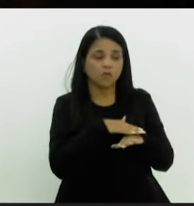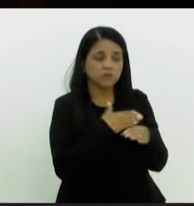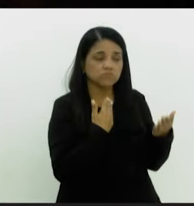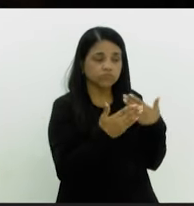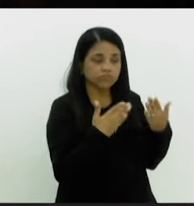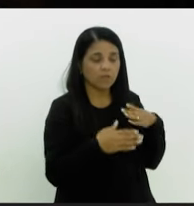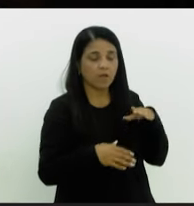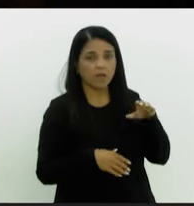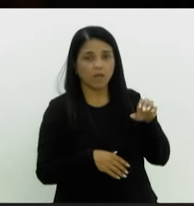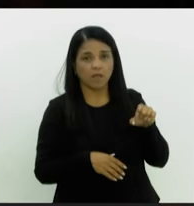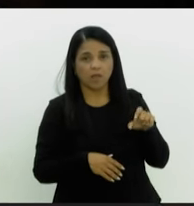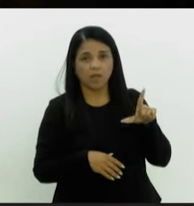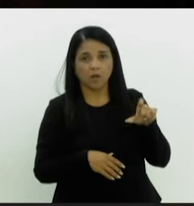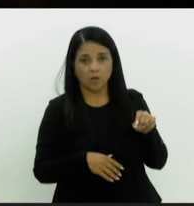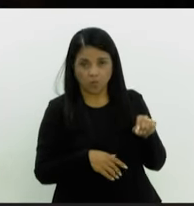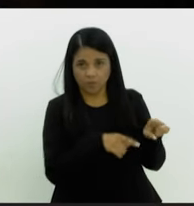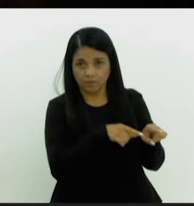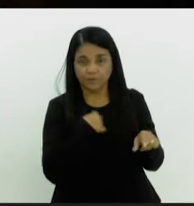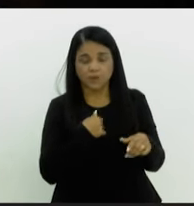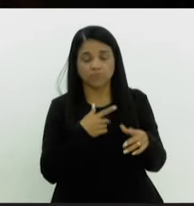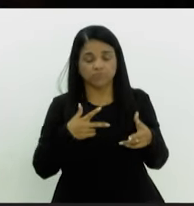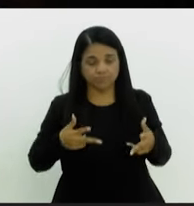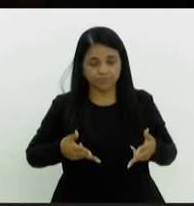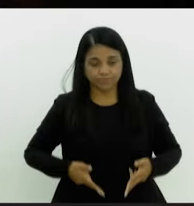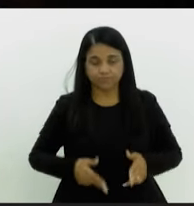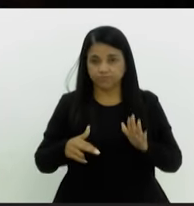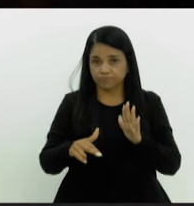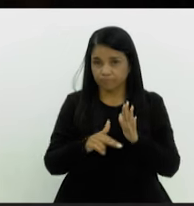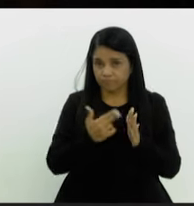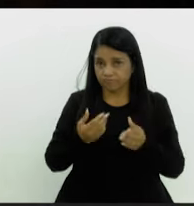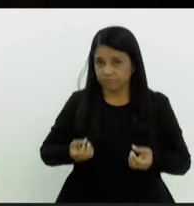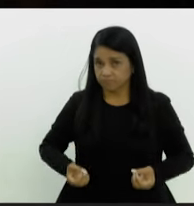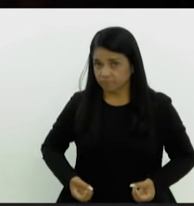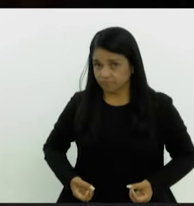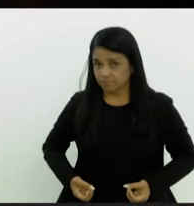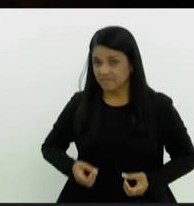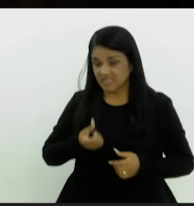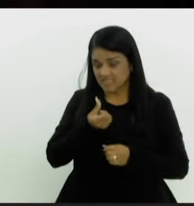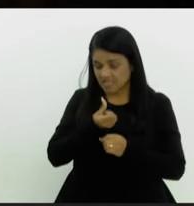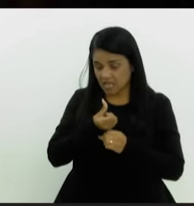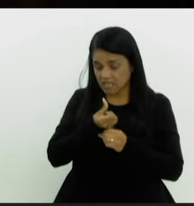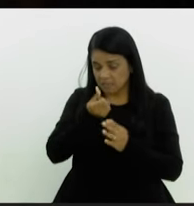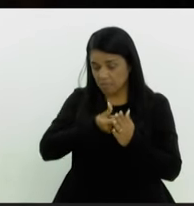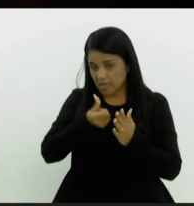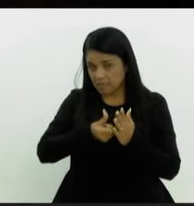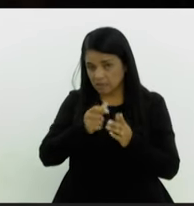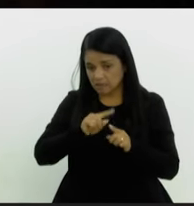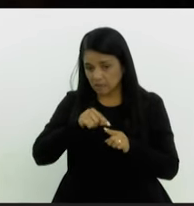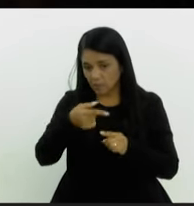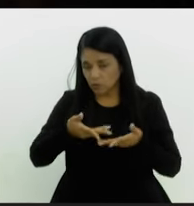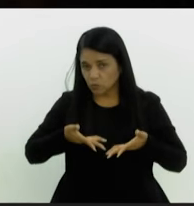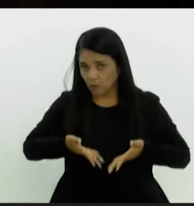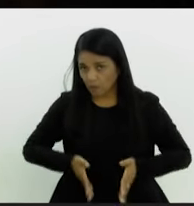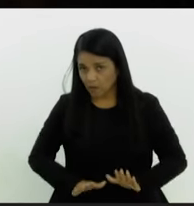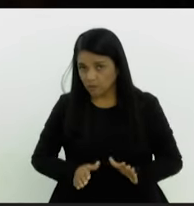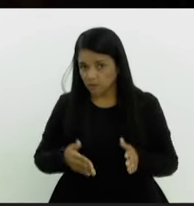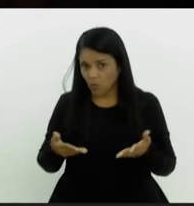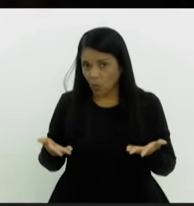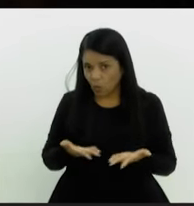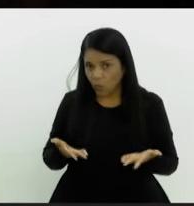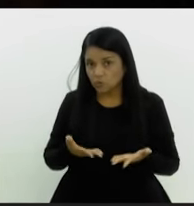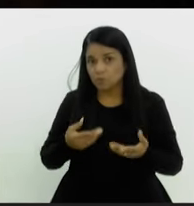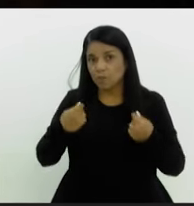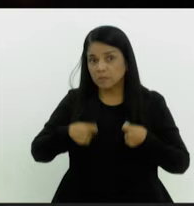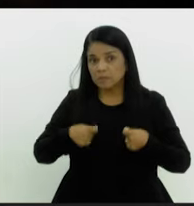laqueadura a autorização da laqueadura pós 6 meses eh do parto a gente hoje ainda tem